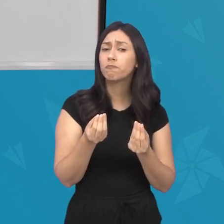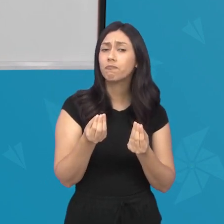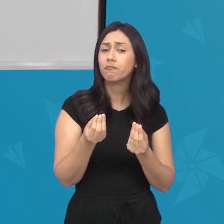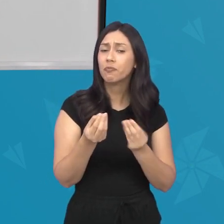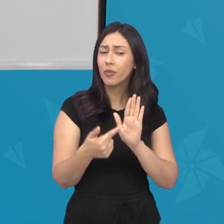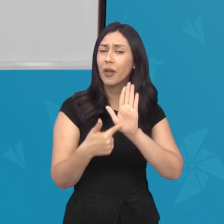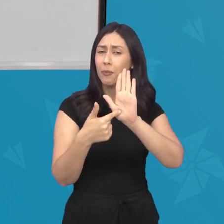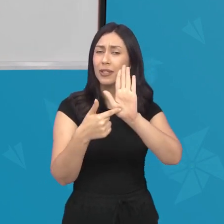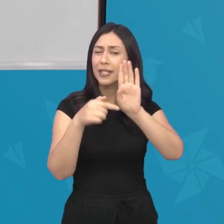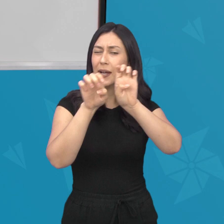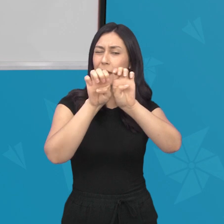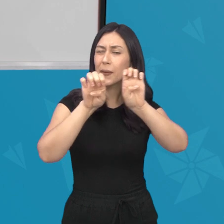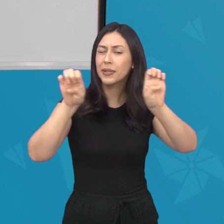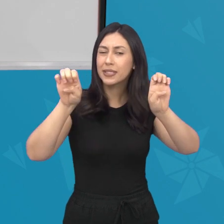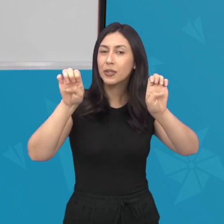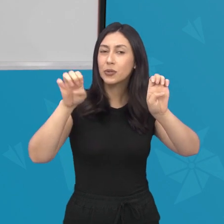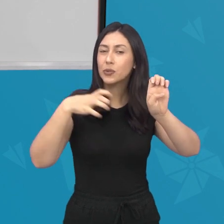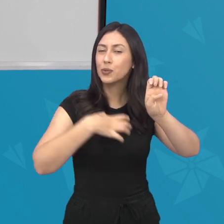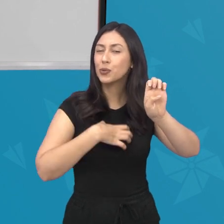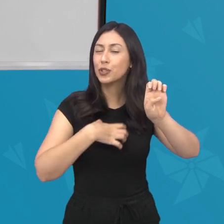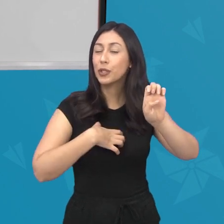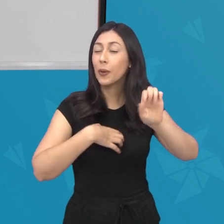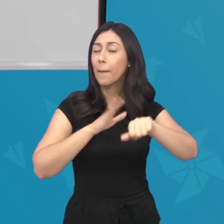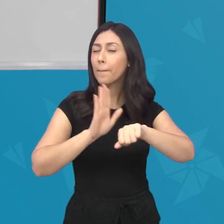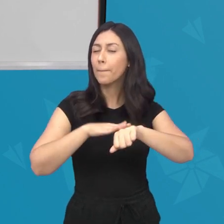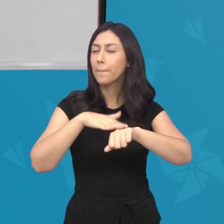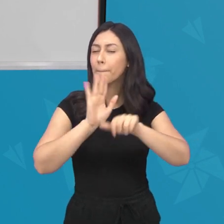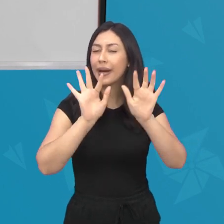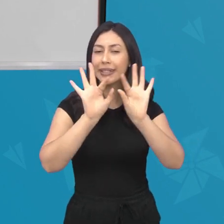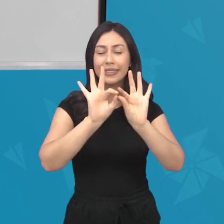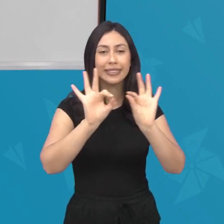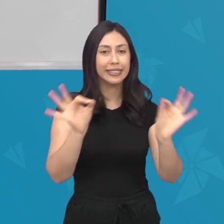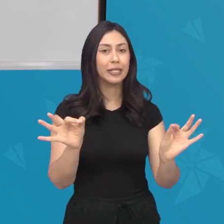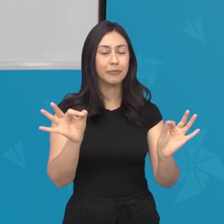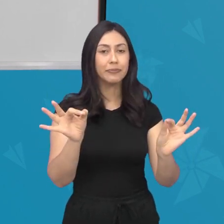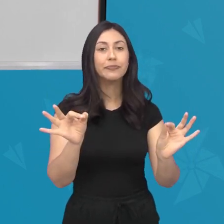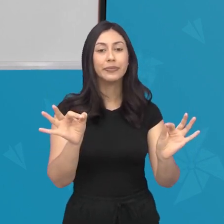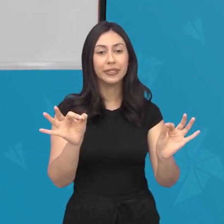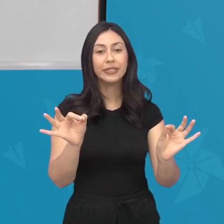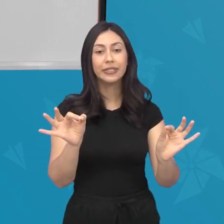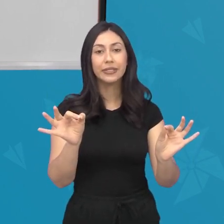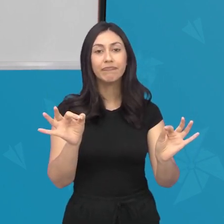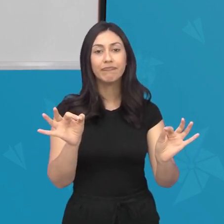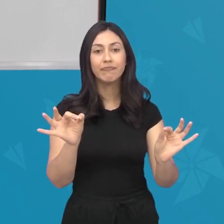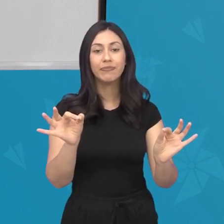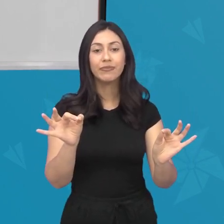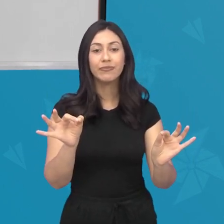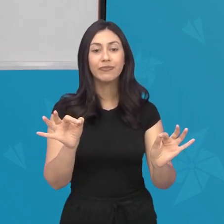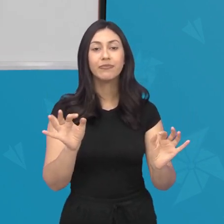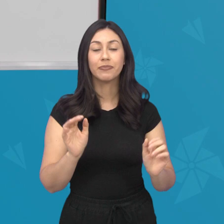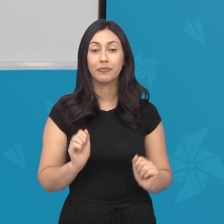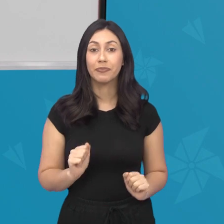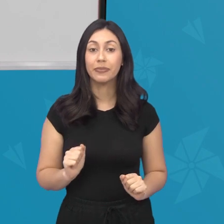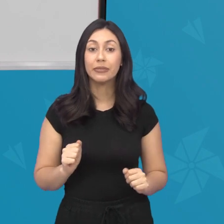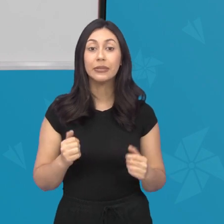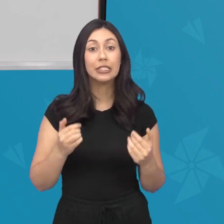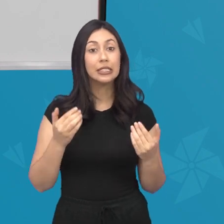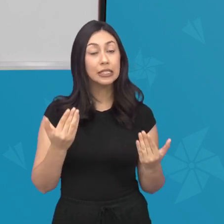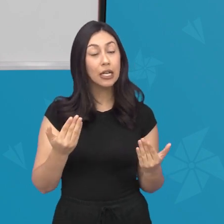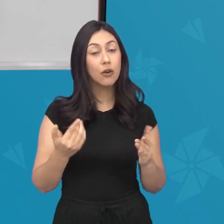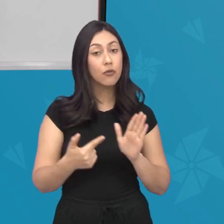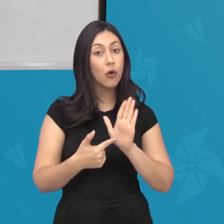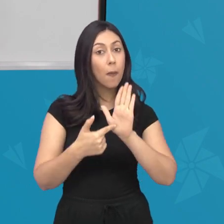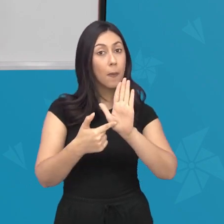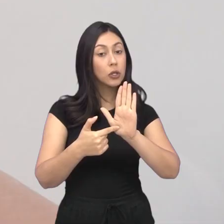simplificar essa equação deixando num formato mais simples possível da equação do segundo grau, que é quando só tem o x quadrado. Então nós vamos fazer